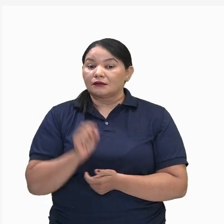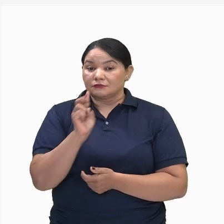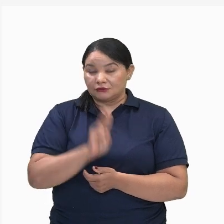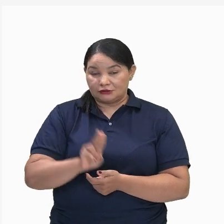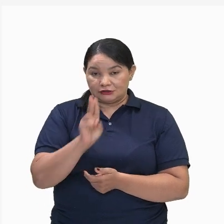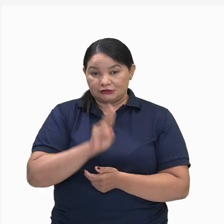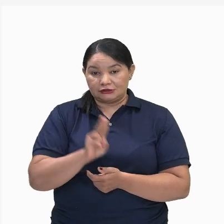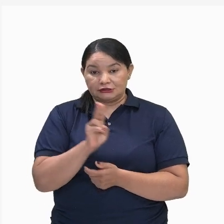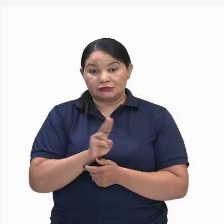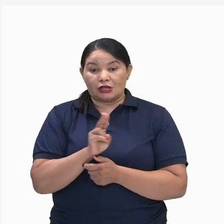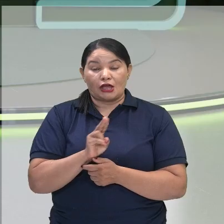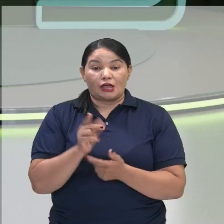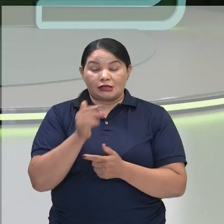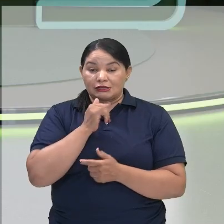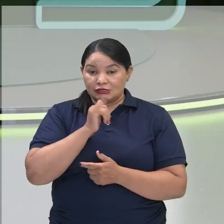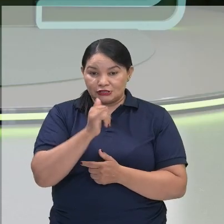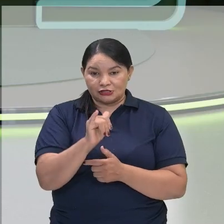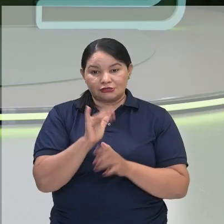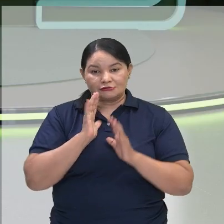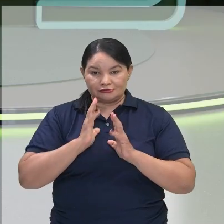fontes de energia renováveis